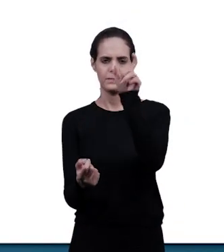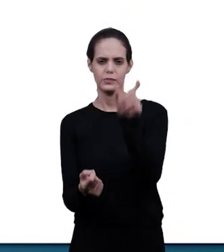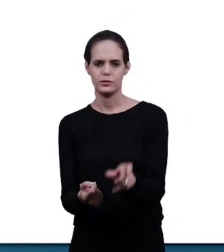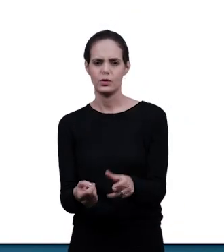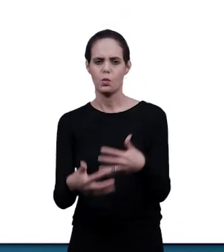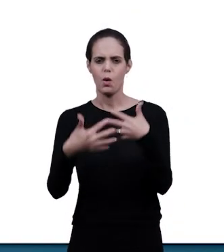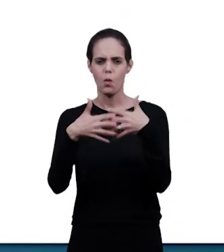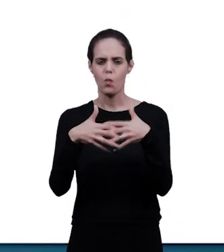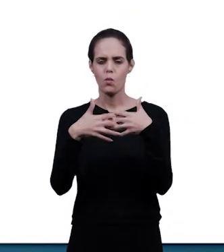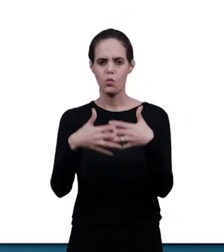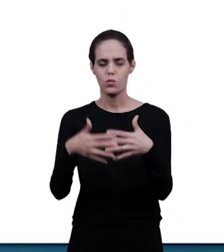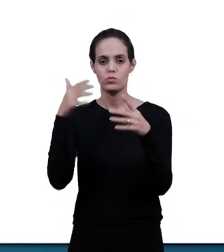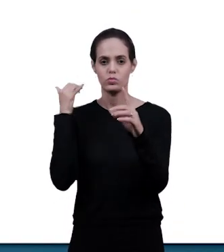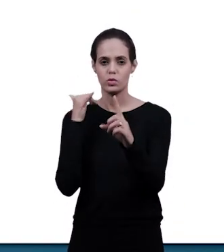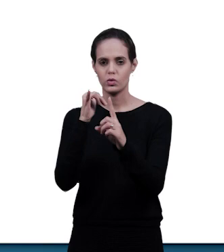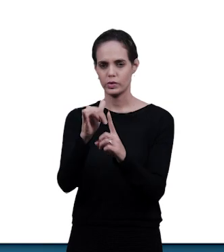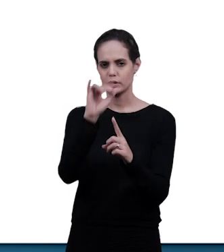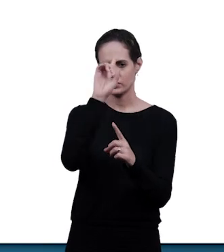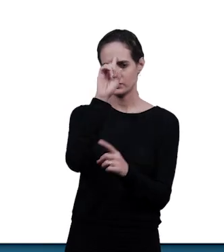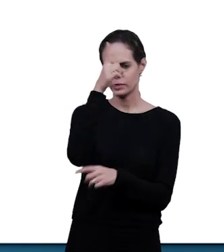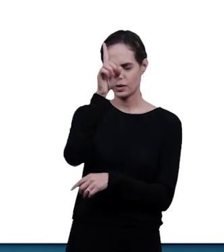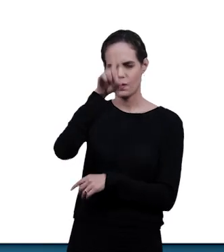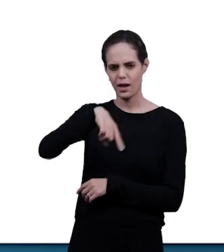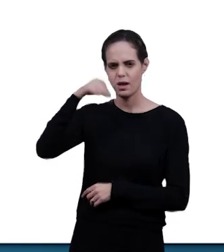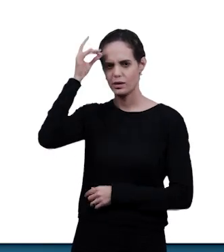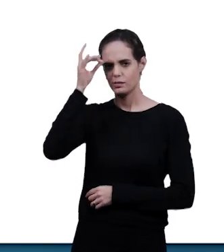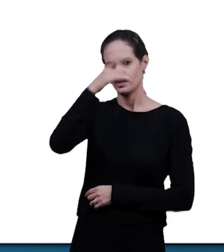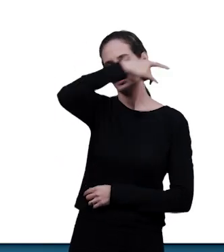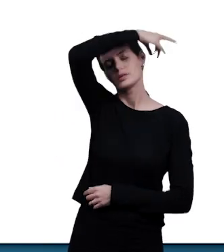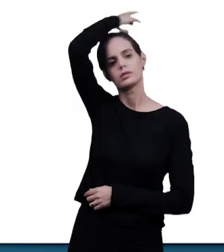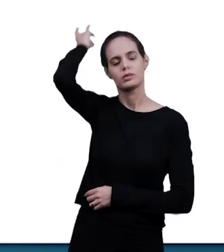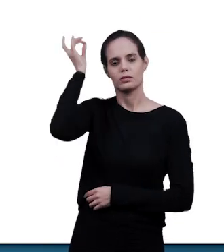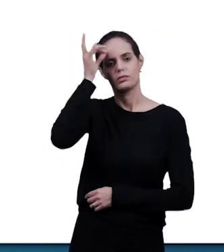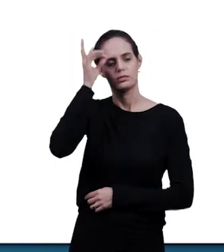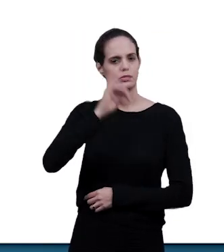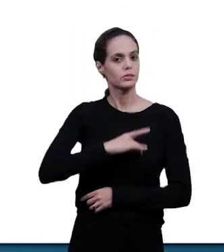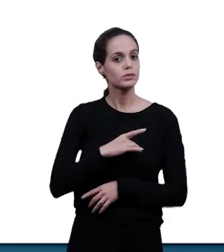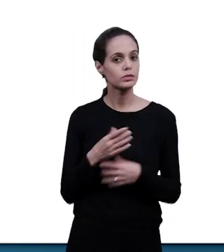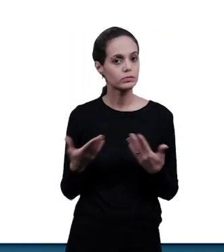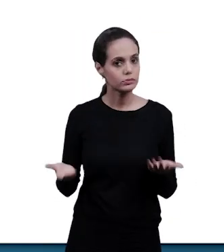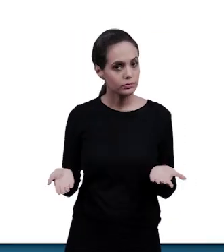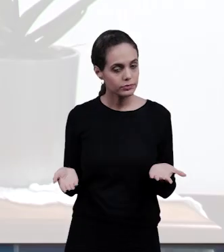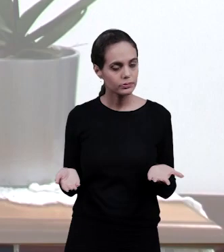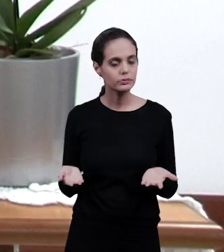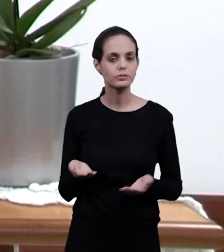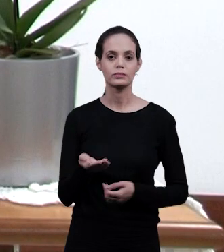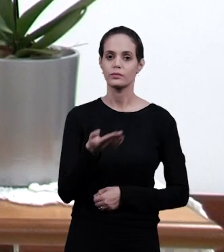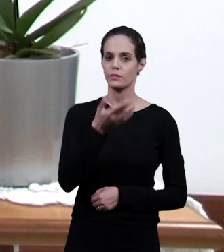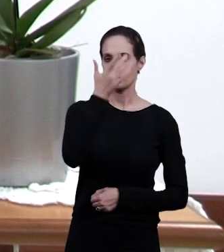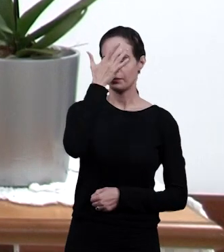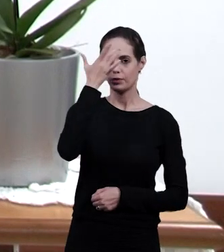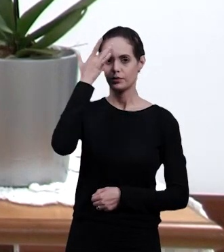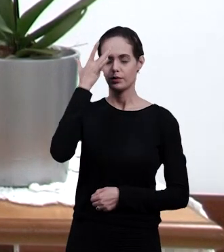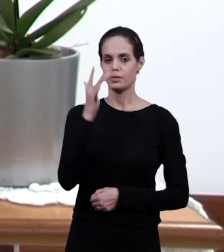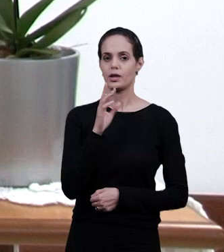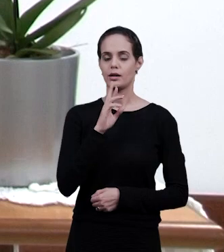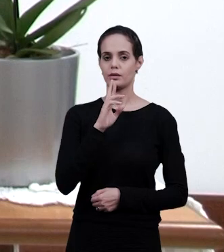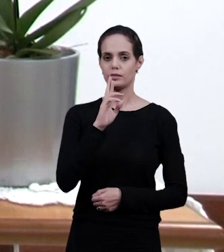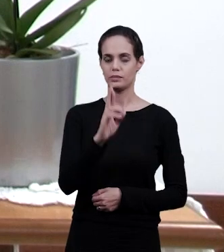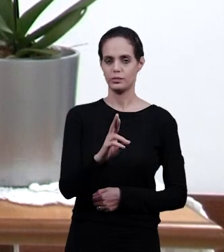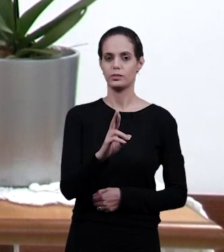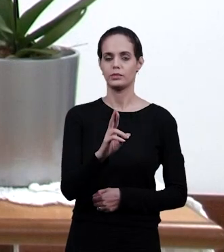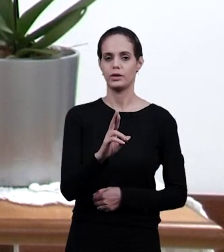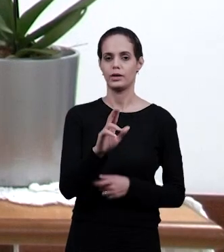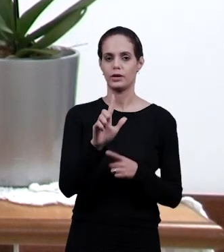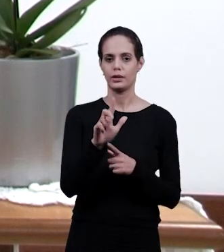confunde profecia com adivinhação é batizado com o Espírito Santo? Quem vai responder esta pergunta agora